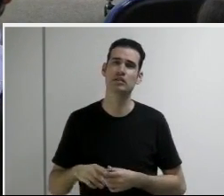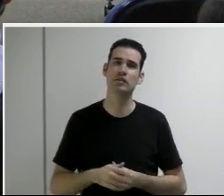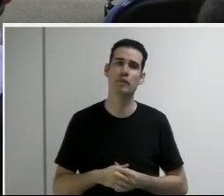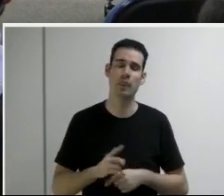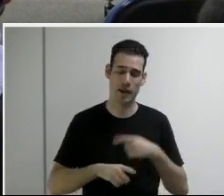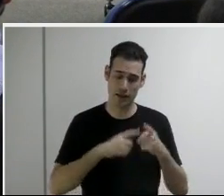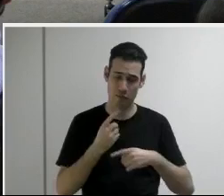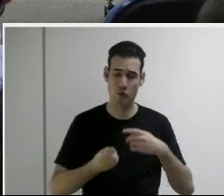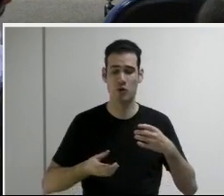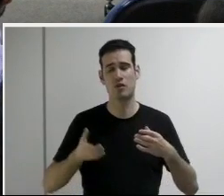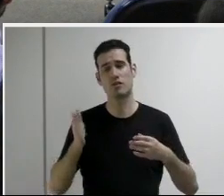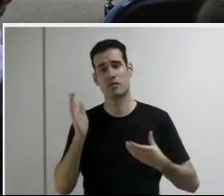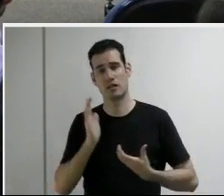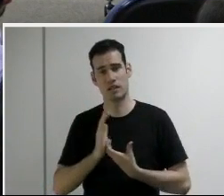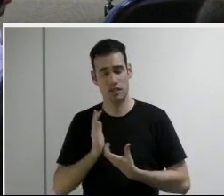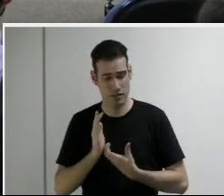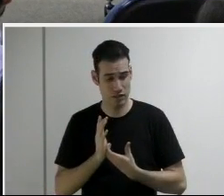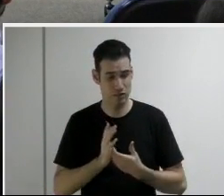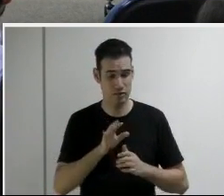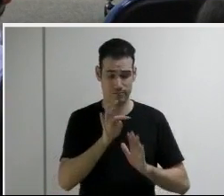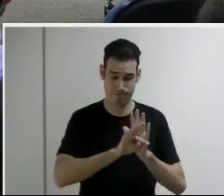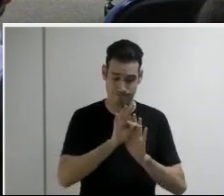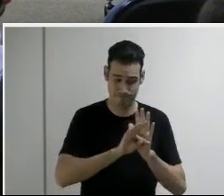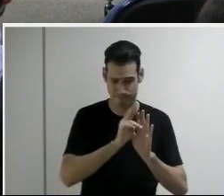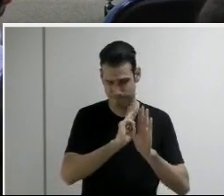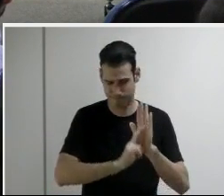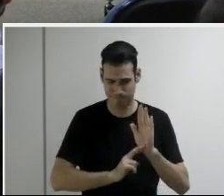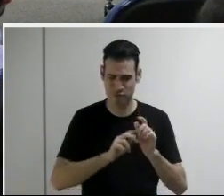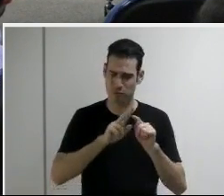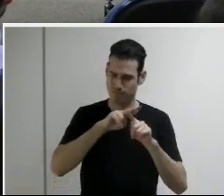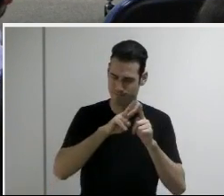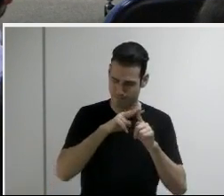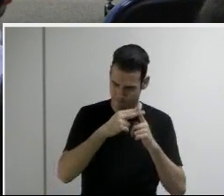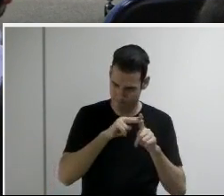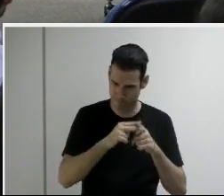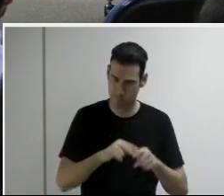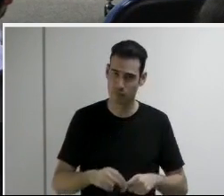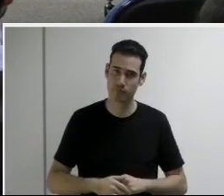pouco mais, né, agora ele precisa atender